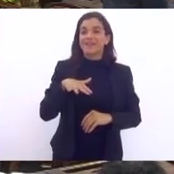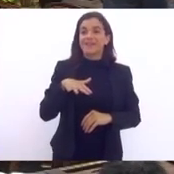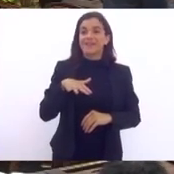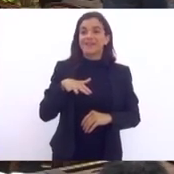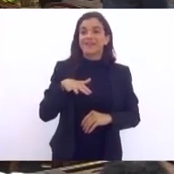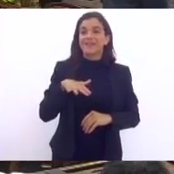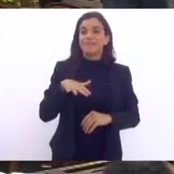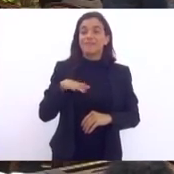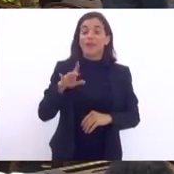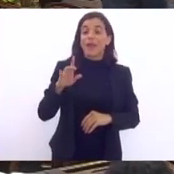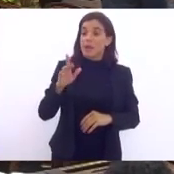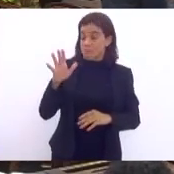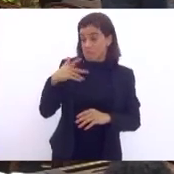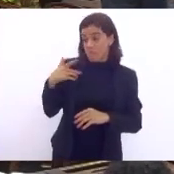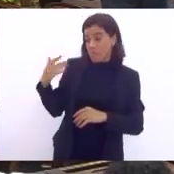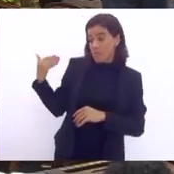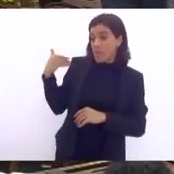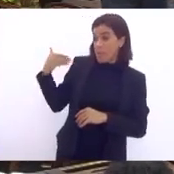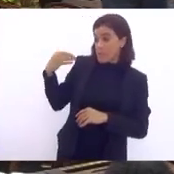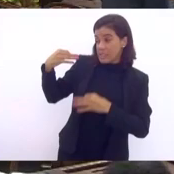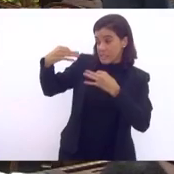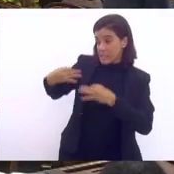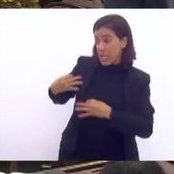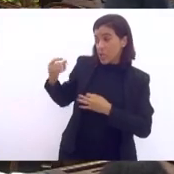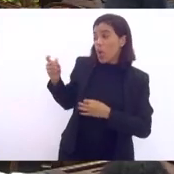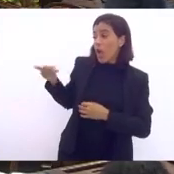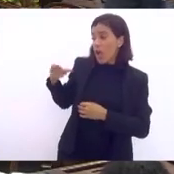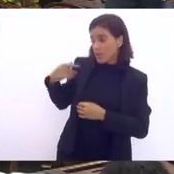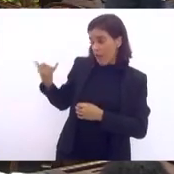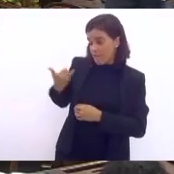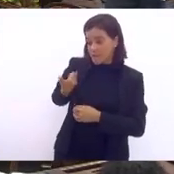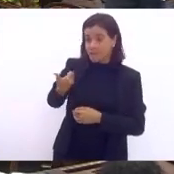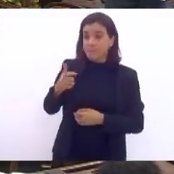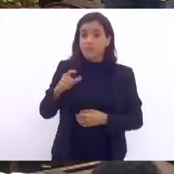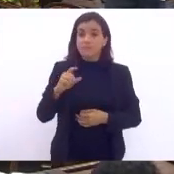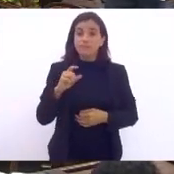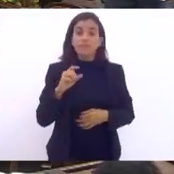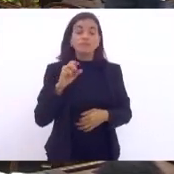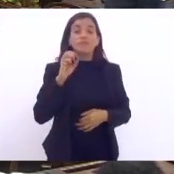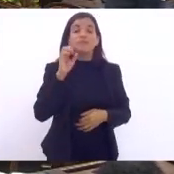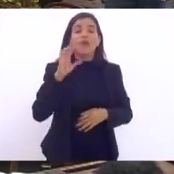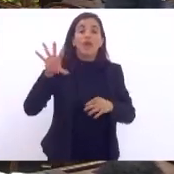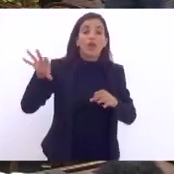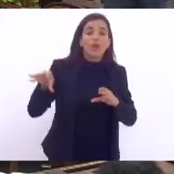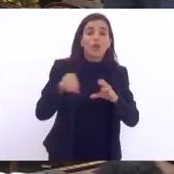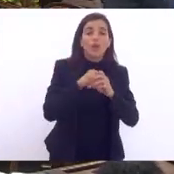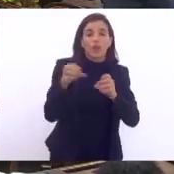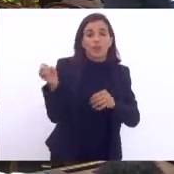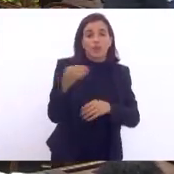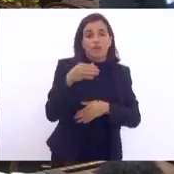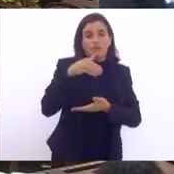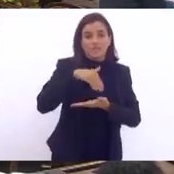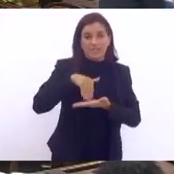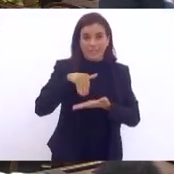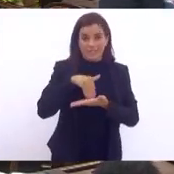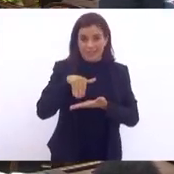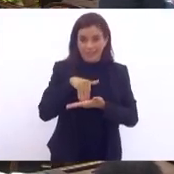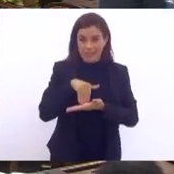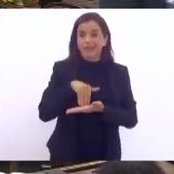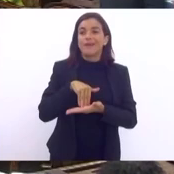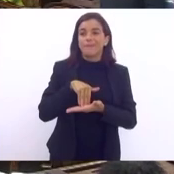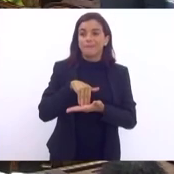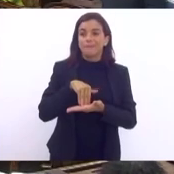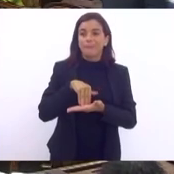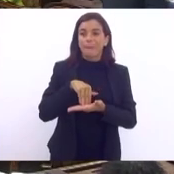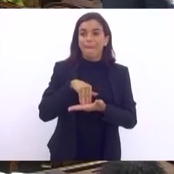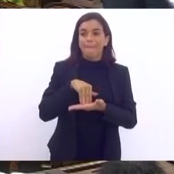Paulo, mas, em primeiro lugar, a questão de incluir a nova secretaria também como podendo operar